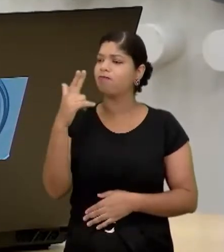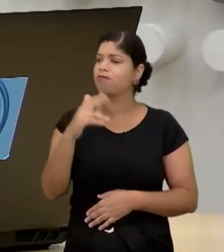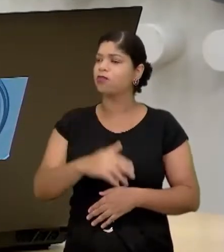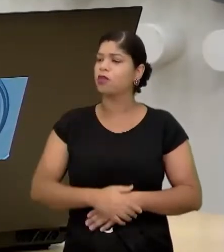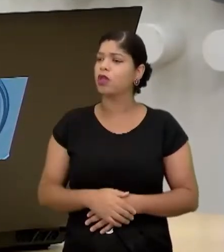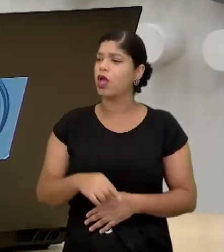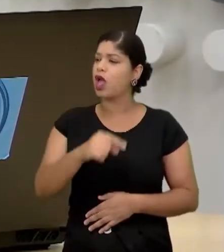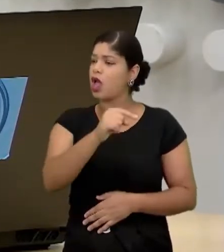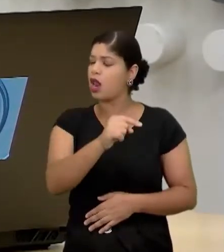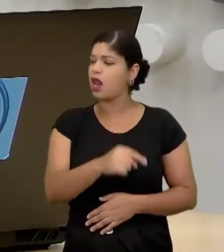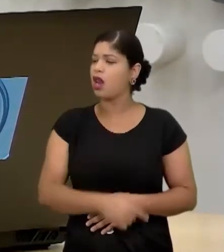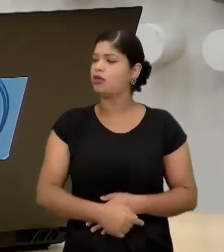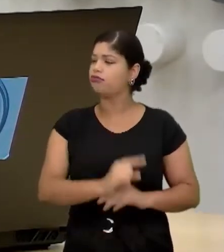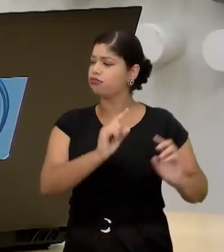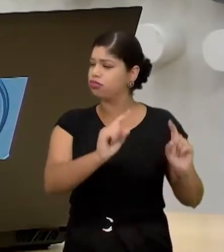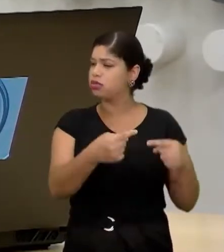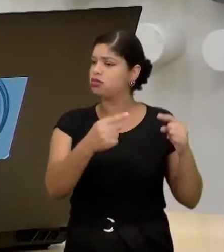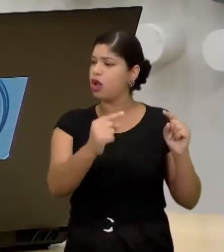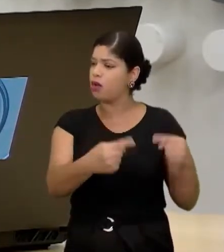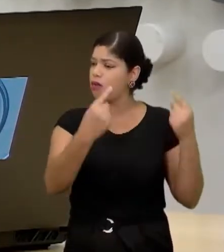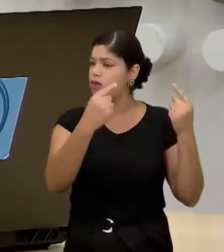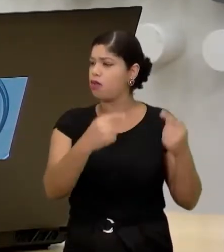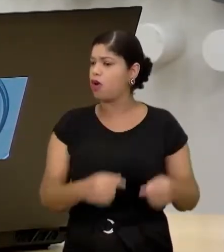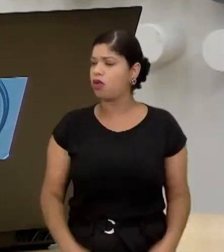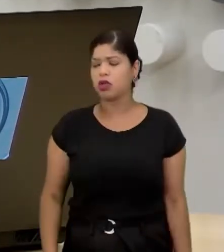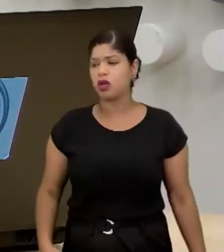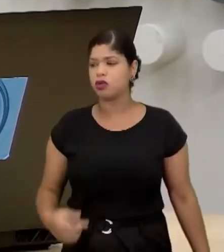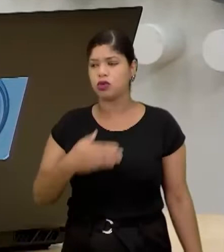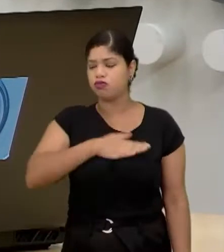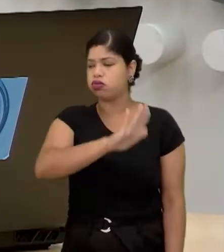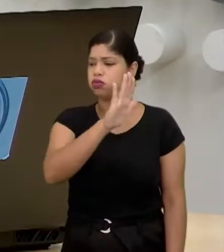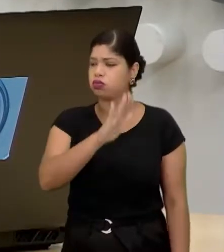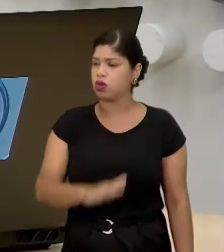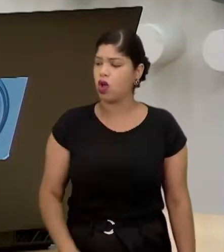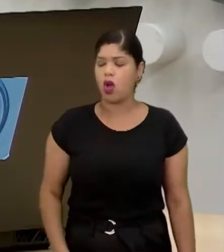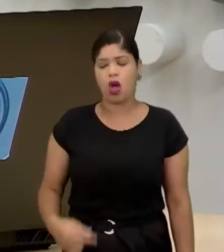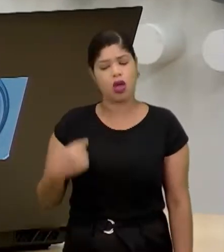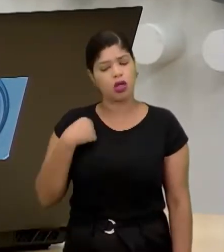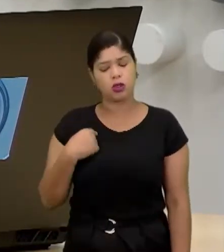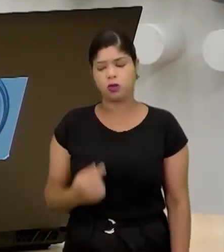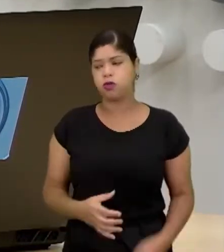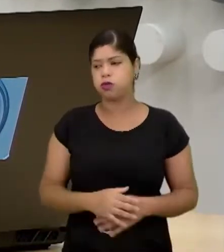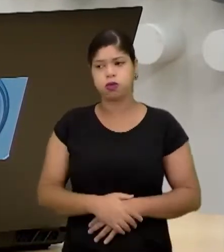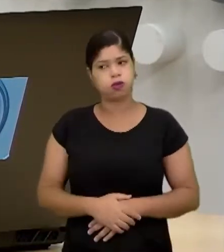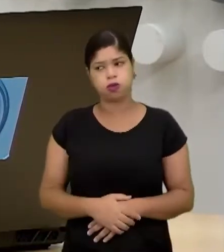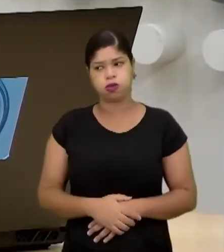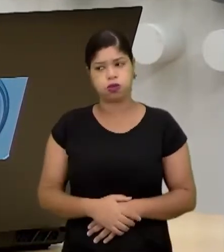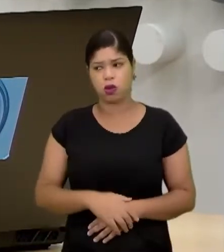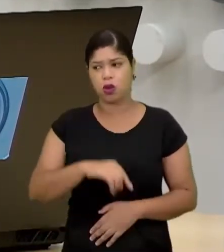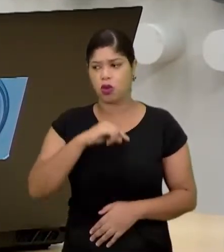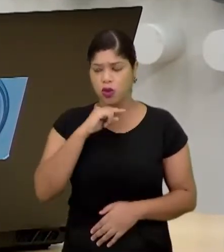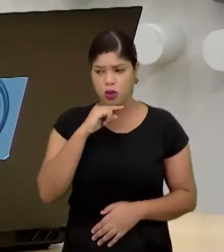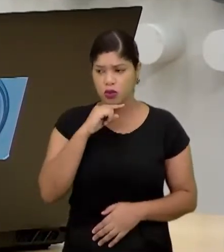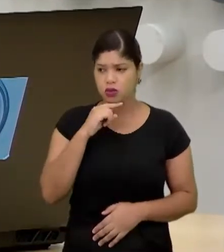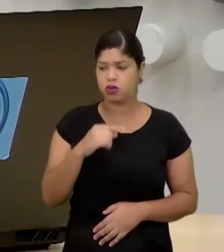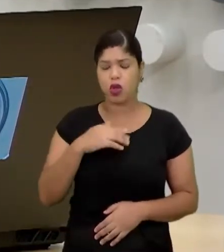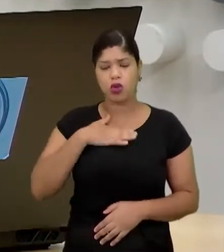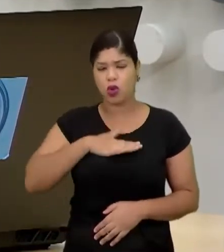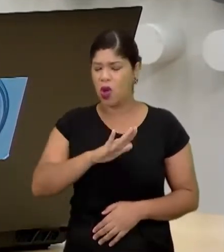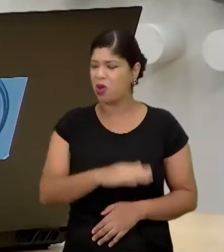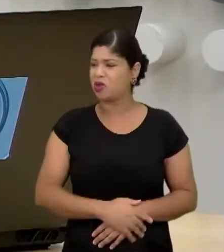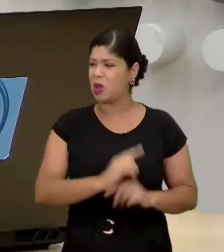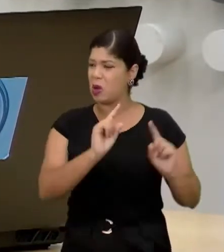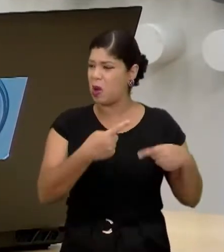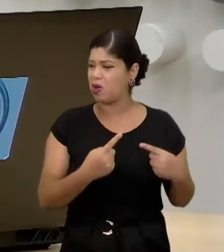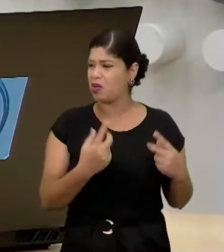fez olha Fulano fez isso aqui para mim ai que coisa chata que coisa ruim eu fiquei tão chateada ele falou mal de mim fez fofoca